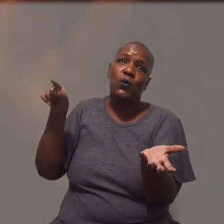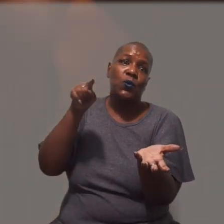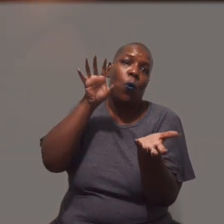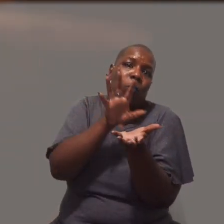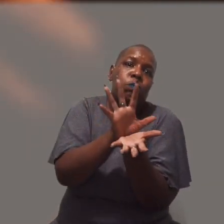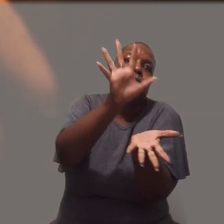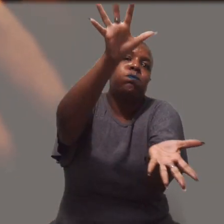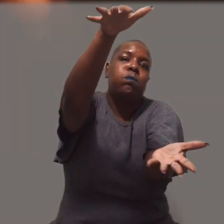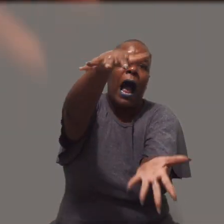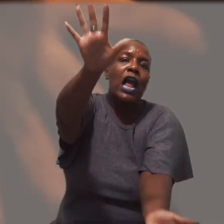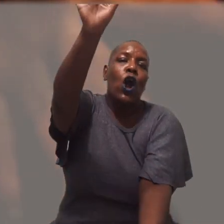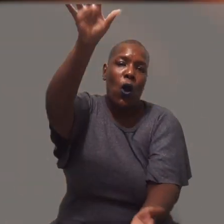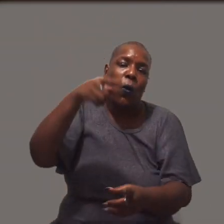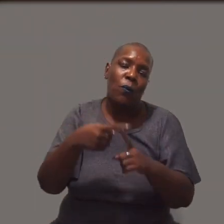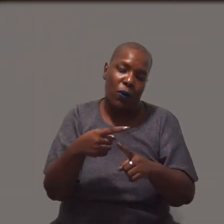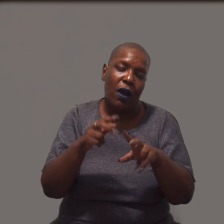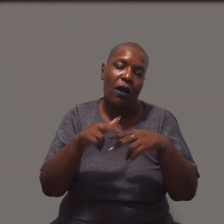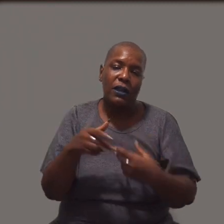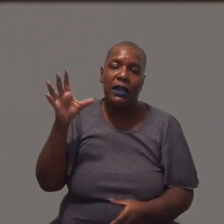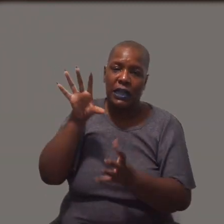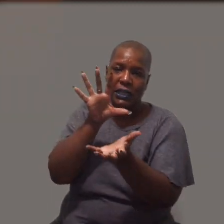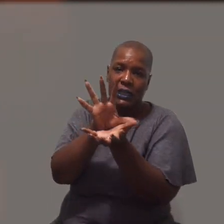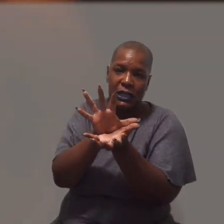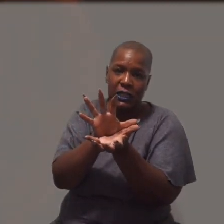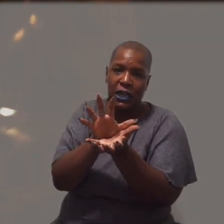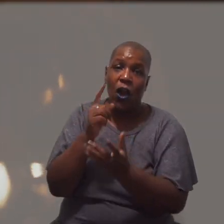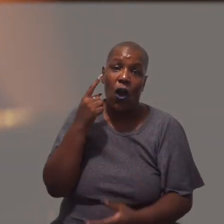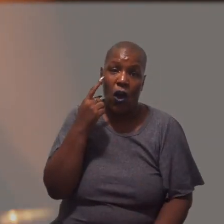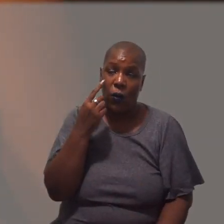sai muito maior aqui na campana.